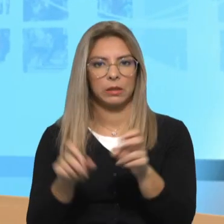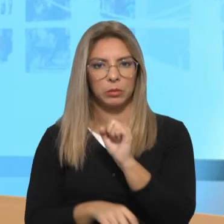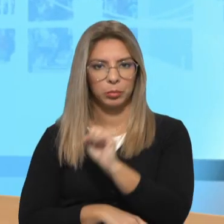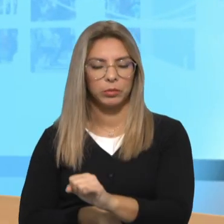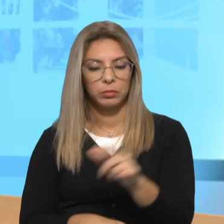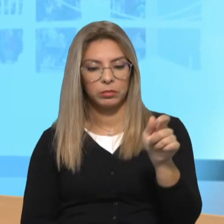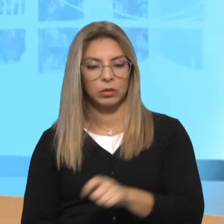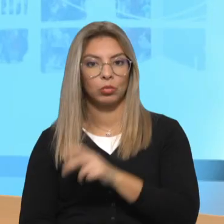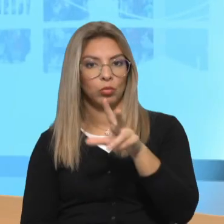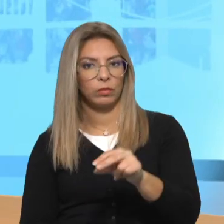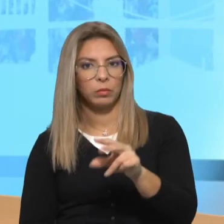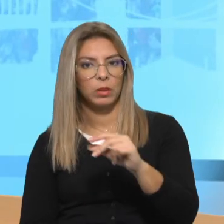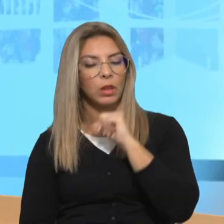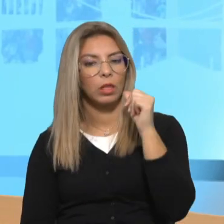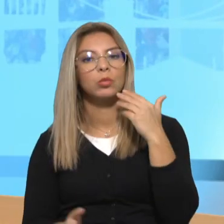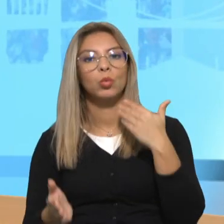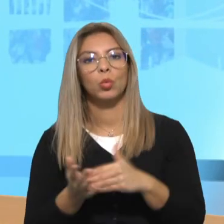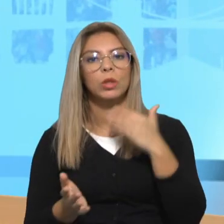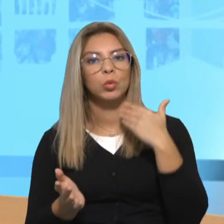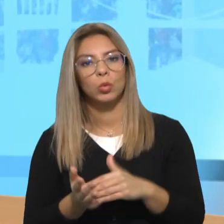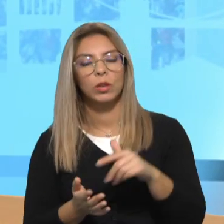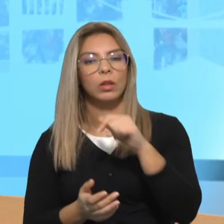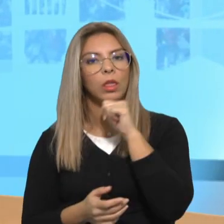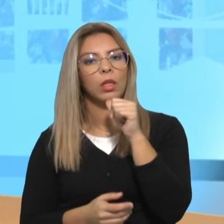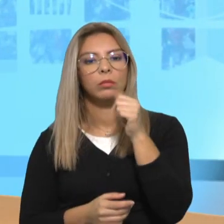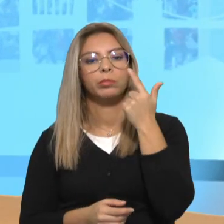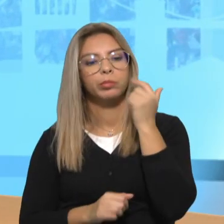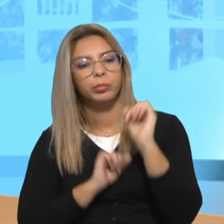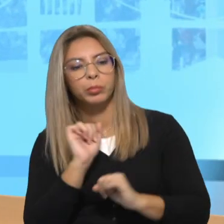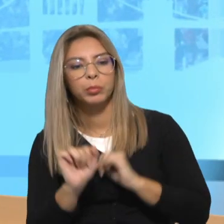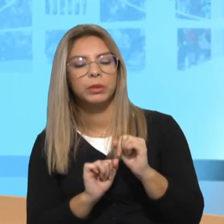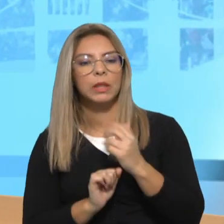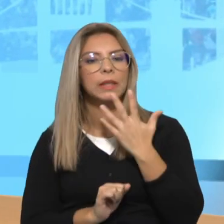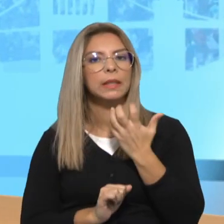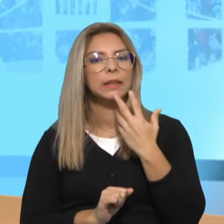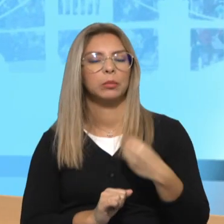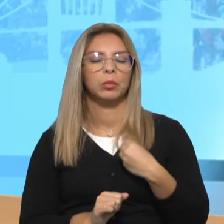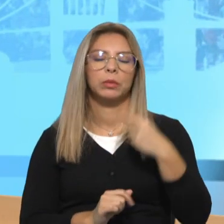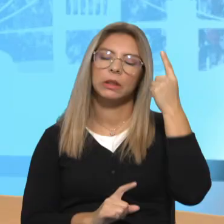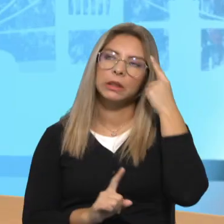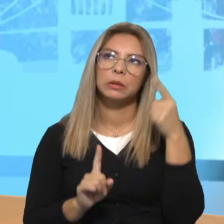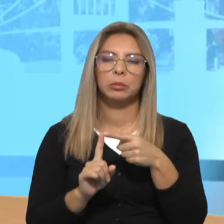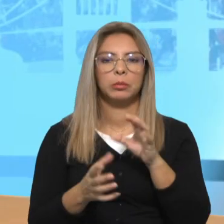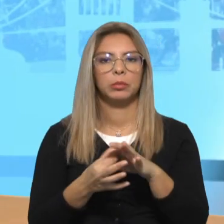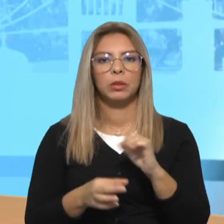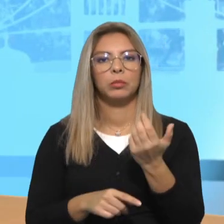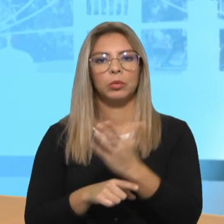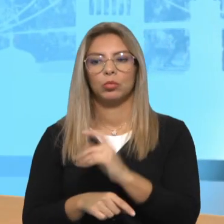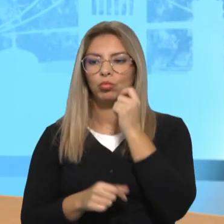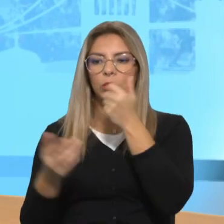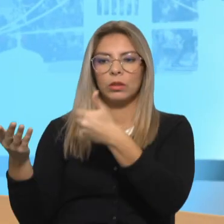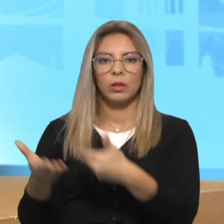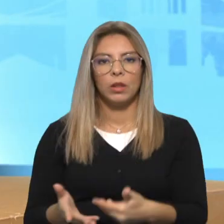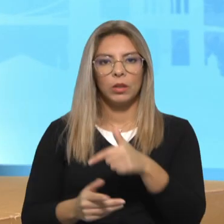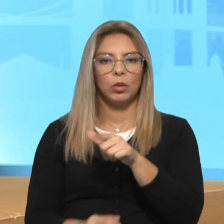novembro temos partilhado em cada segunda-feira experiências de quem se inquieta com esse propósito, como acontece com o convidado do programa de